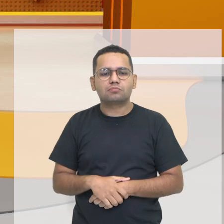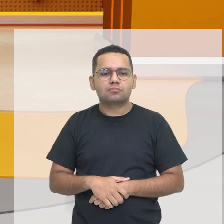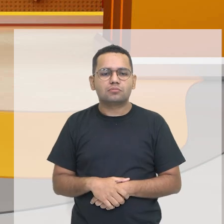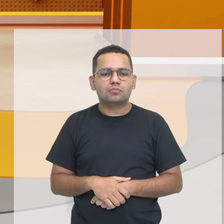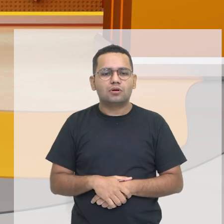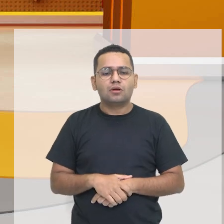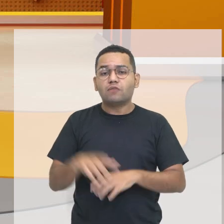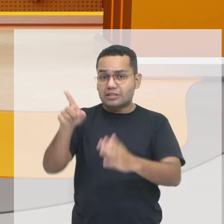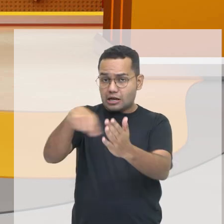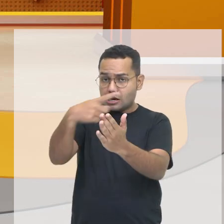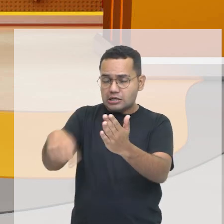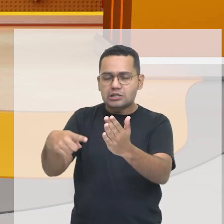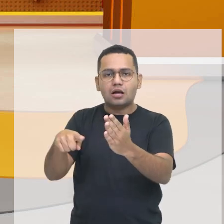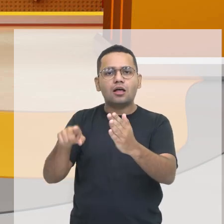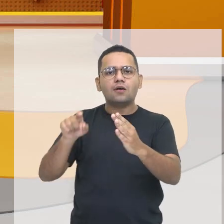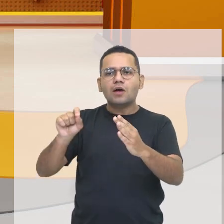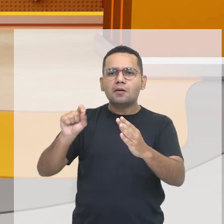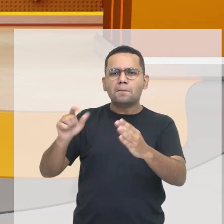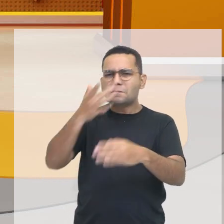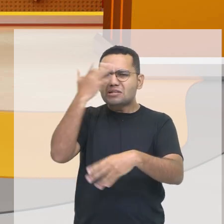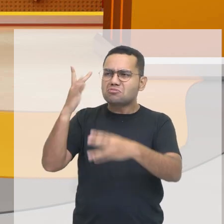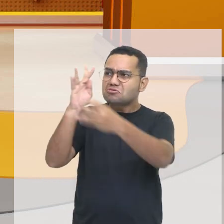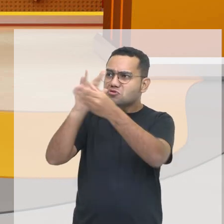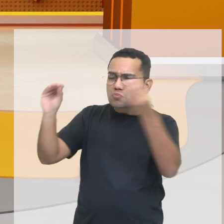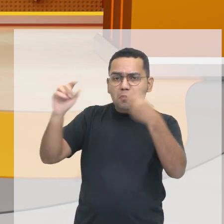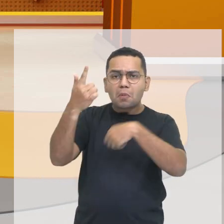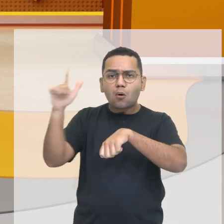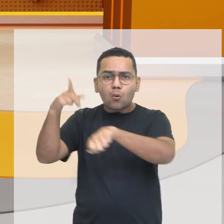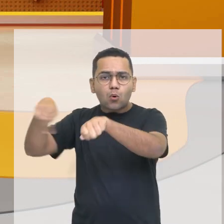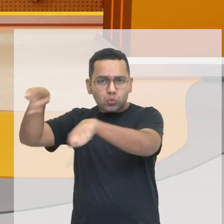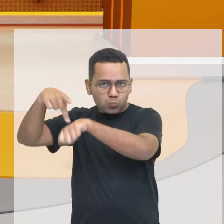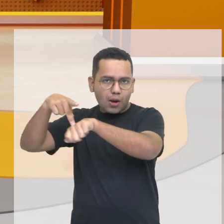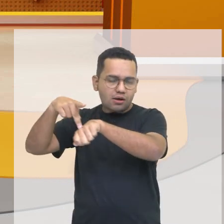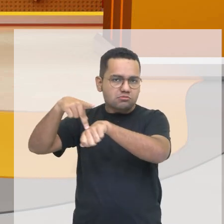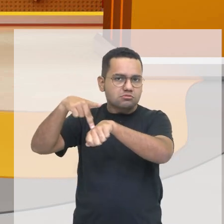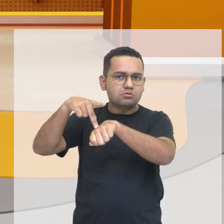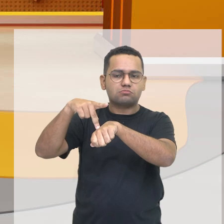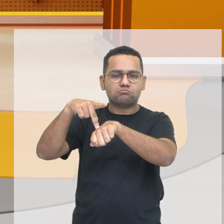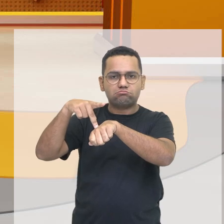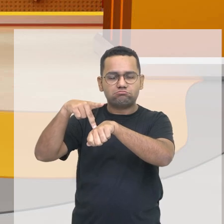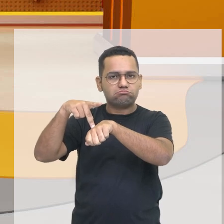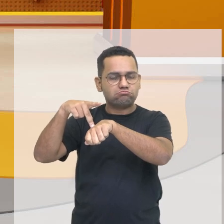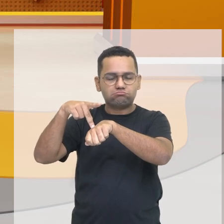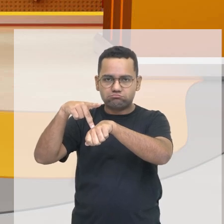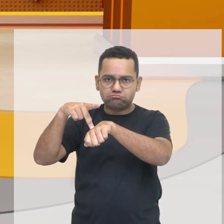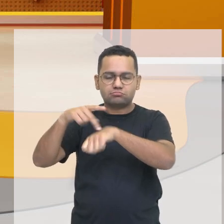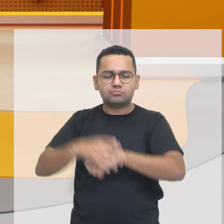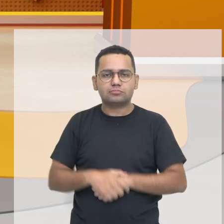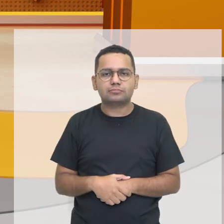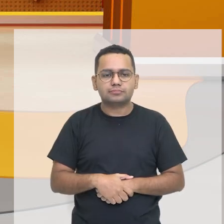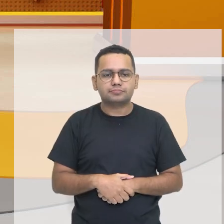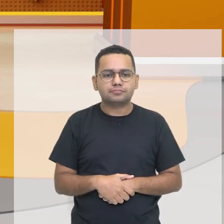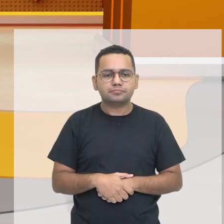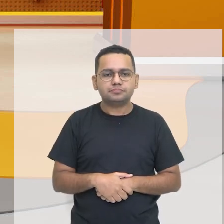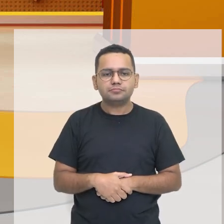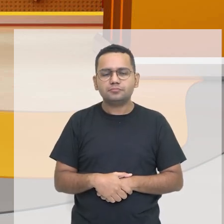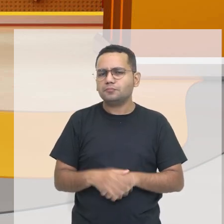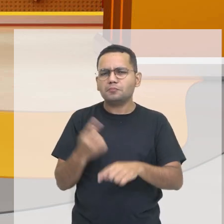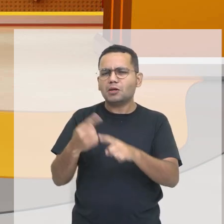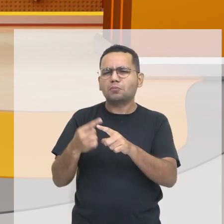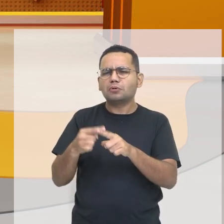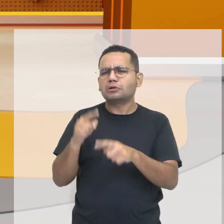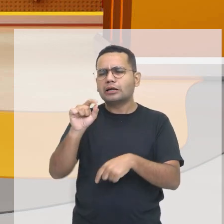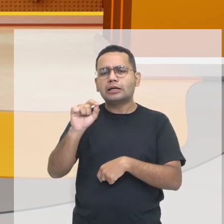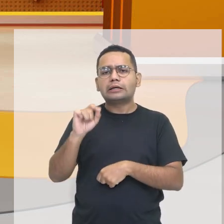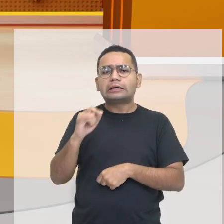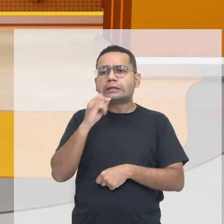exilados políticos. Mas quem eram esses exilados políticos? Eram aquelas pessoas que foram expulsas do Brasil por conta de terem